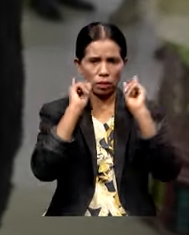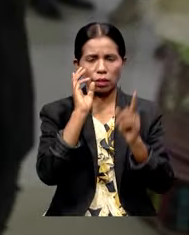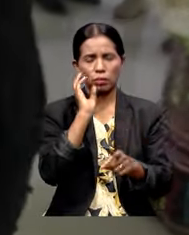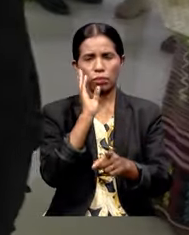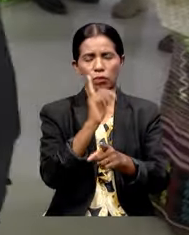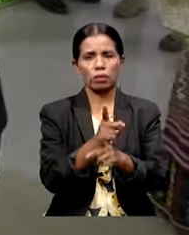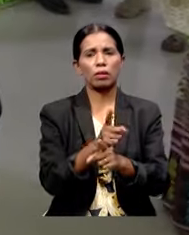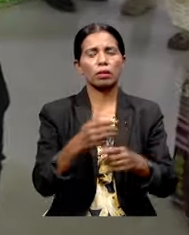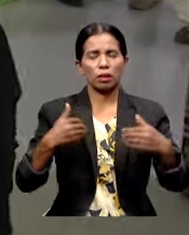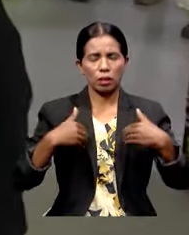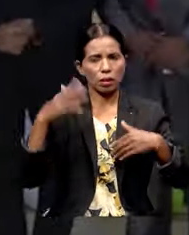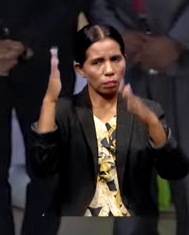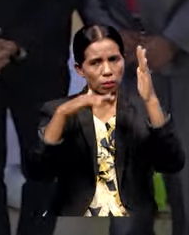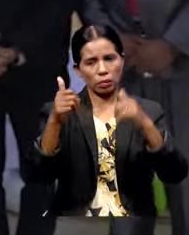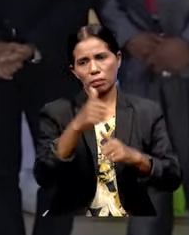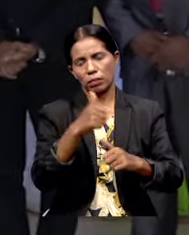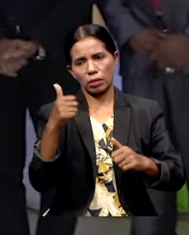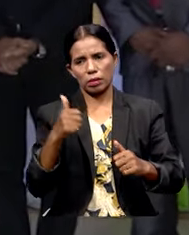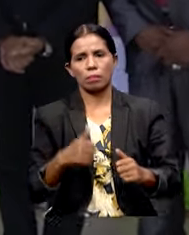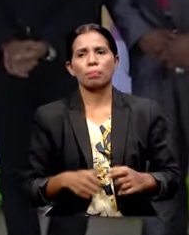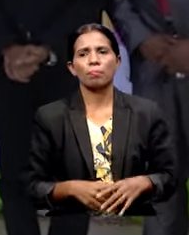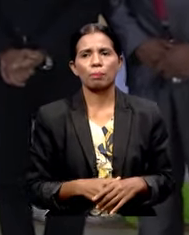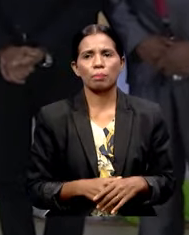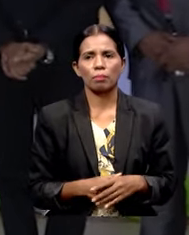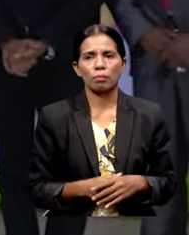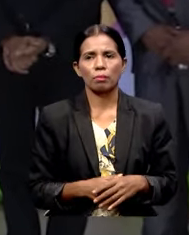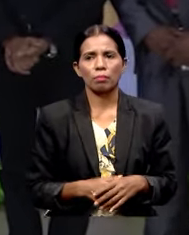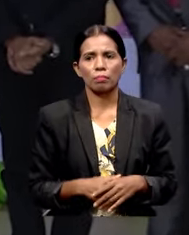mas bem a moço fale problema Seluk. Sandina de Jesus, Tomás Soares, GMN.